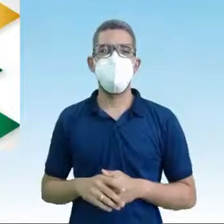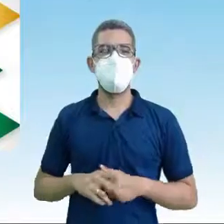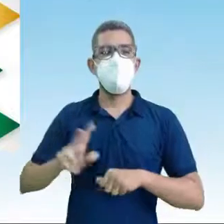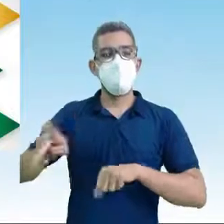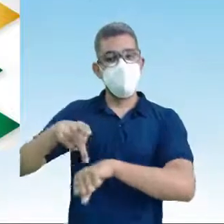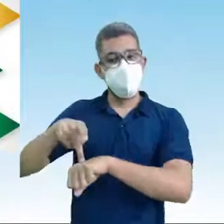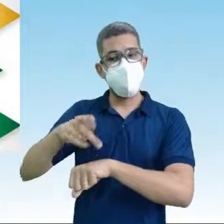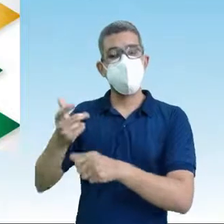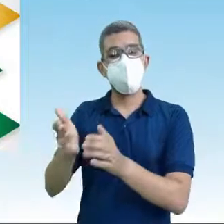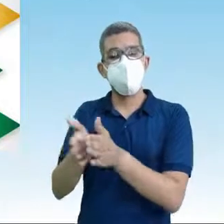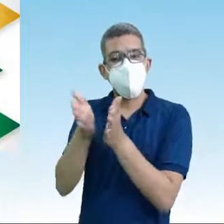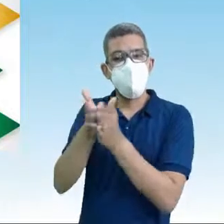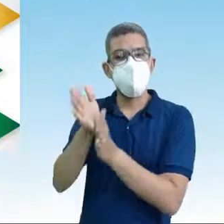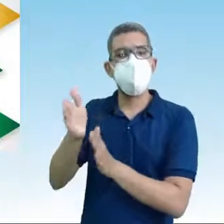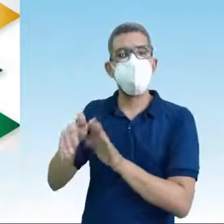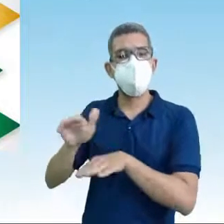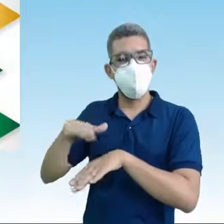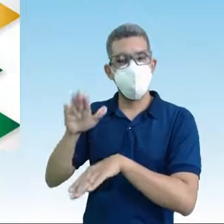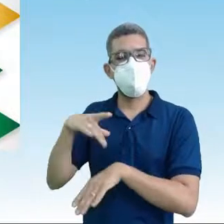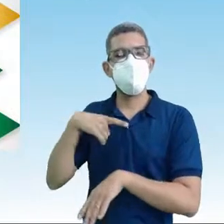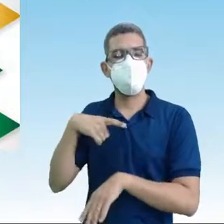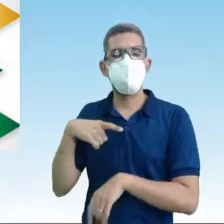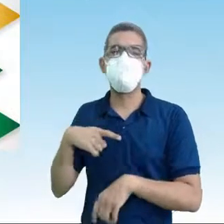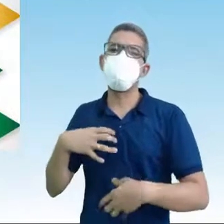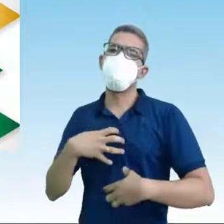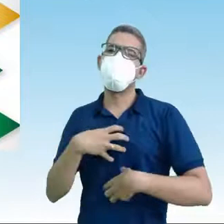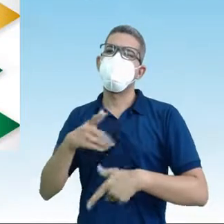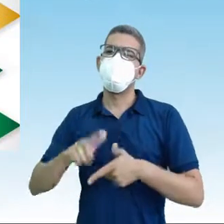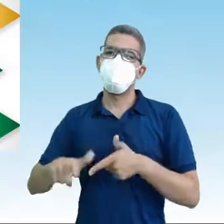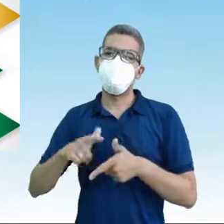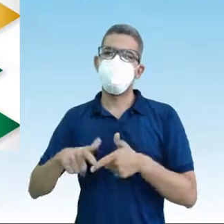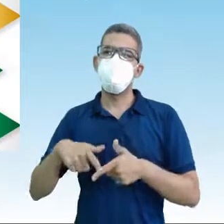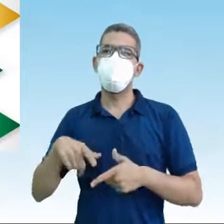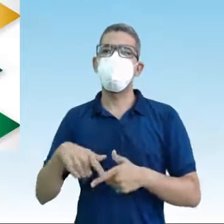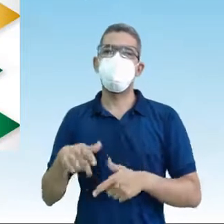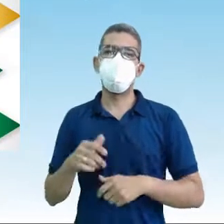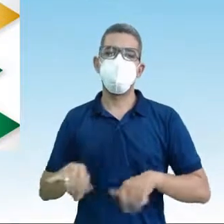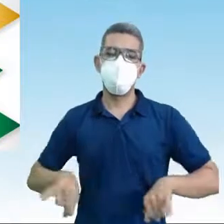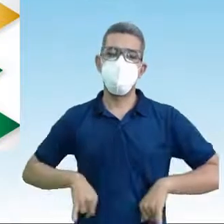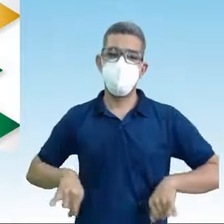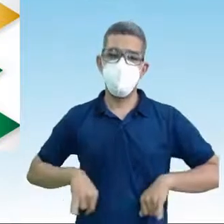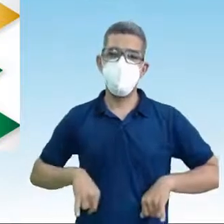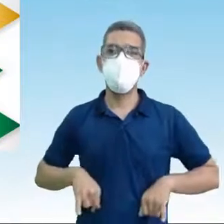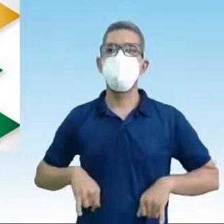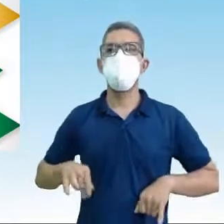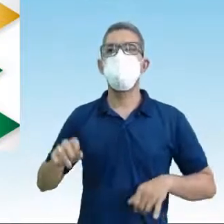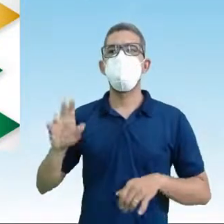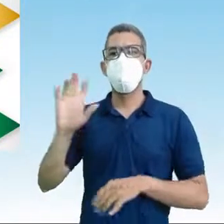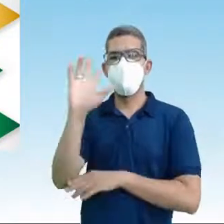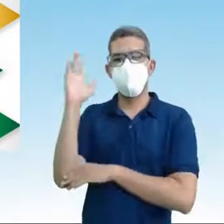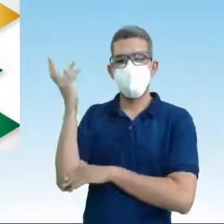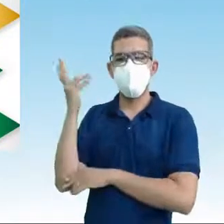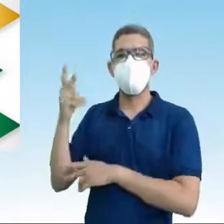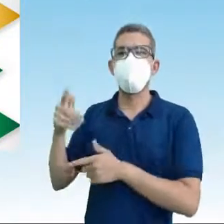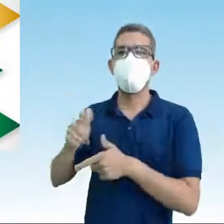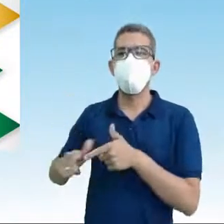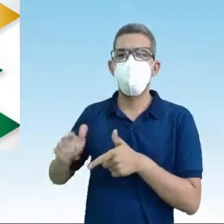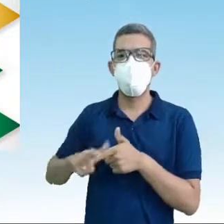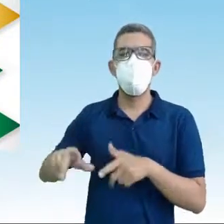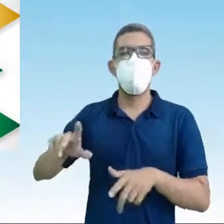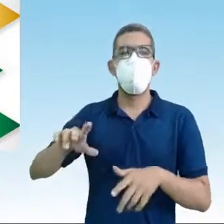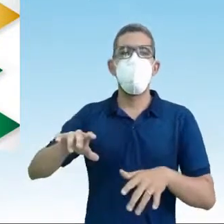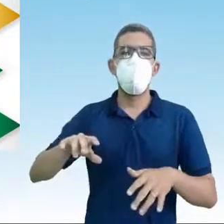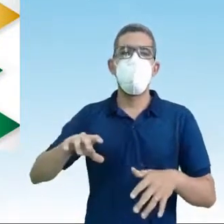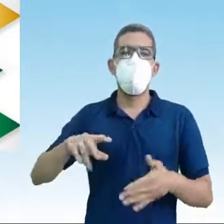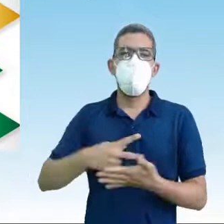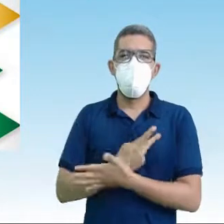mais pobres são os mais vulneráveis com a ocorrência ali dos desastres ambientais, quando se